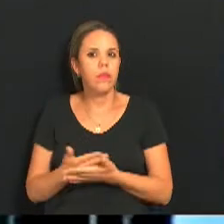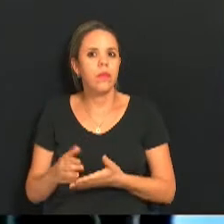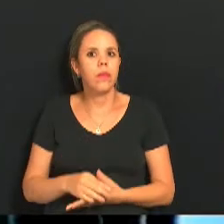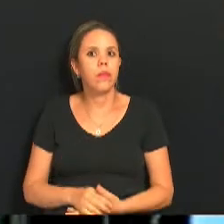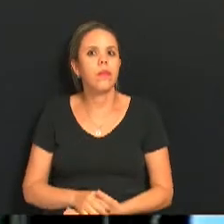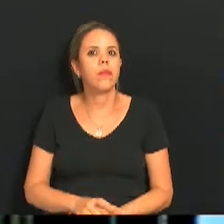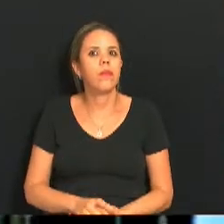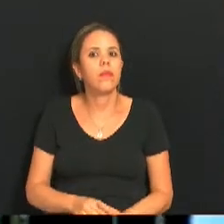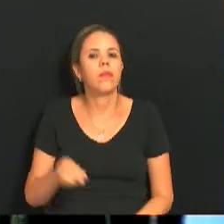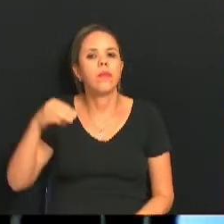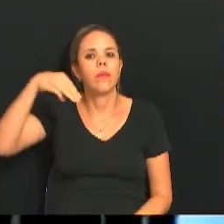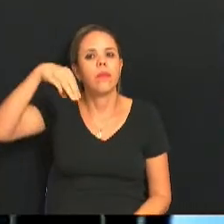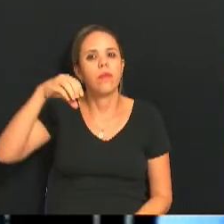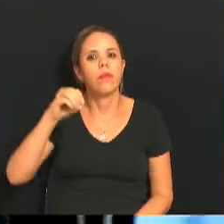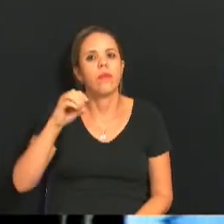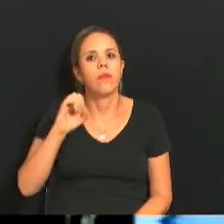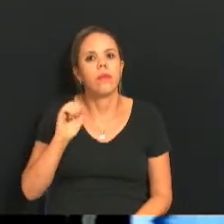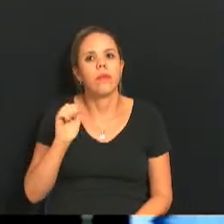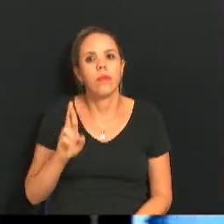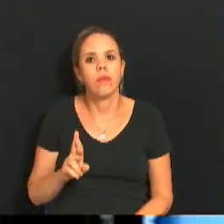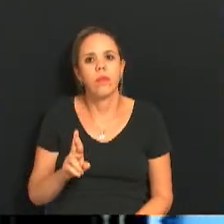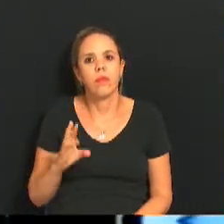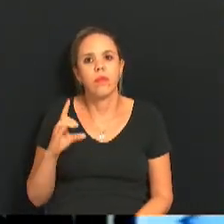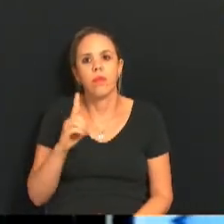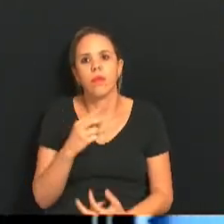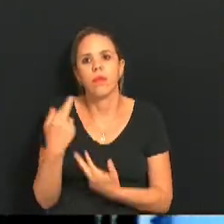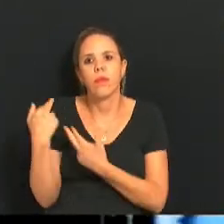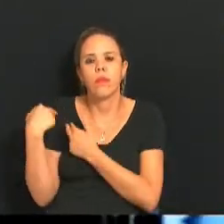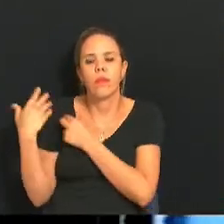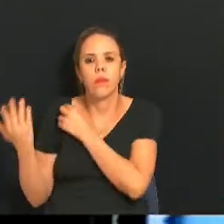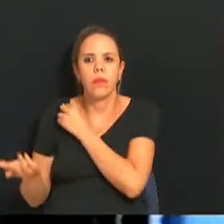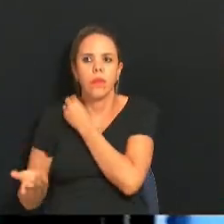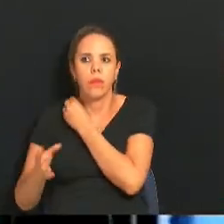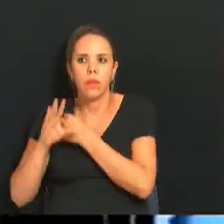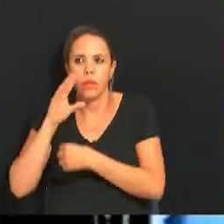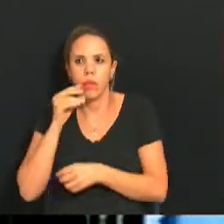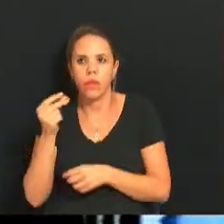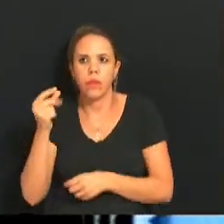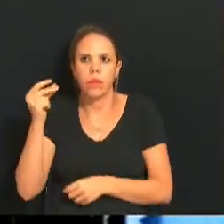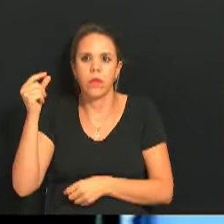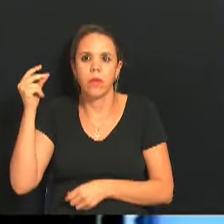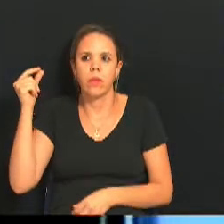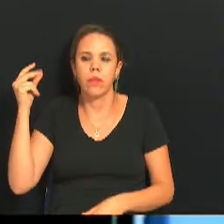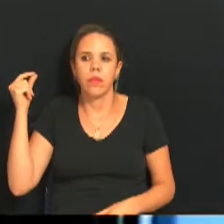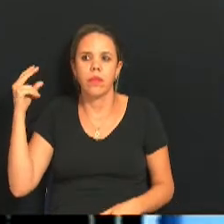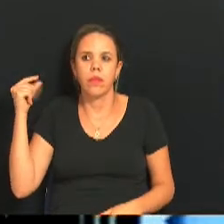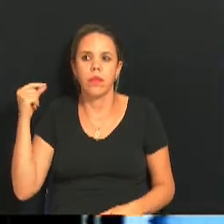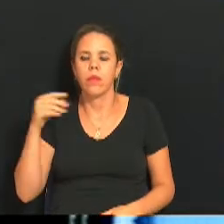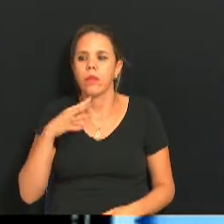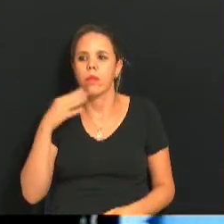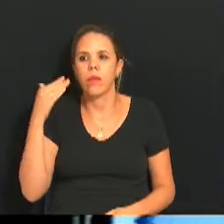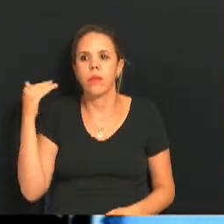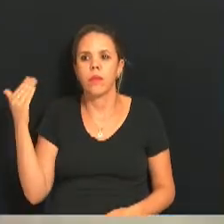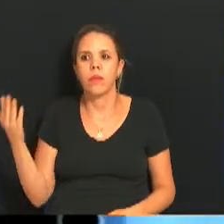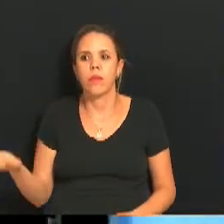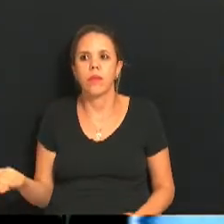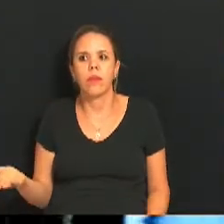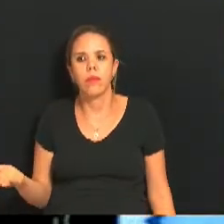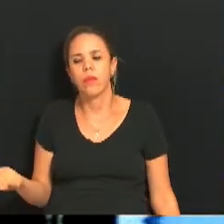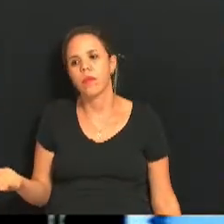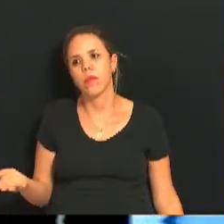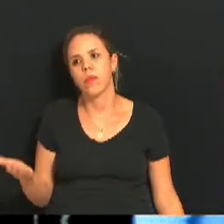aqui com com assim que é o nosso coordenador né que é um servidor de muito tempo muitos conhecem ele